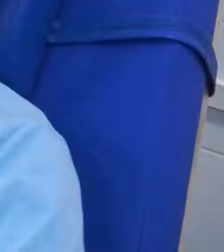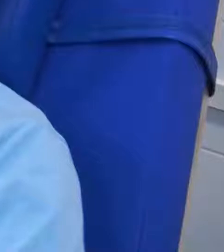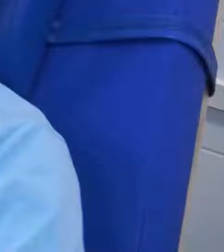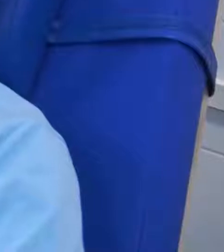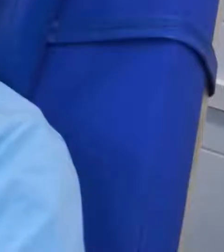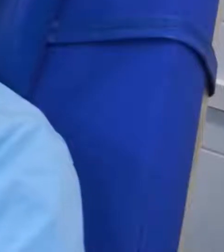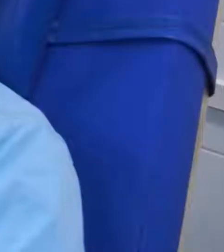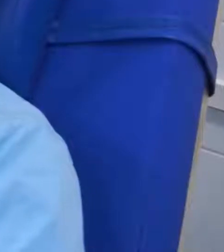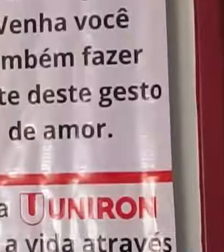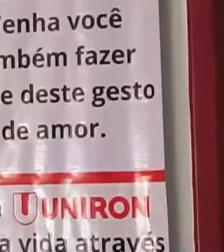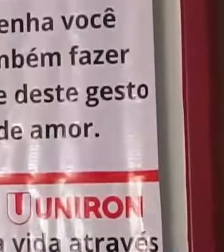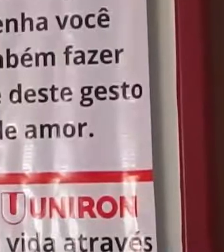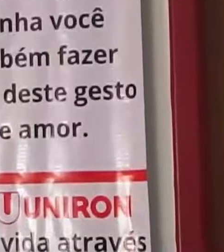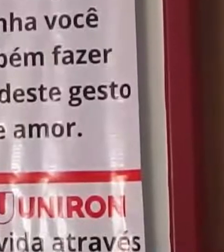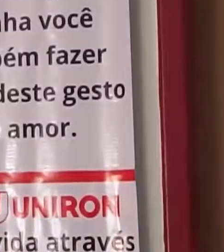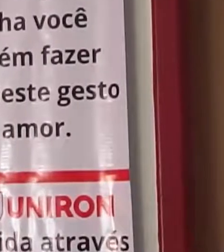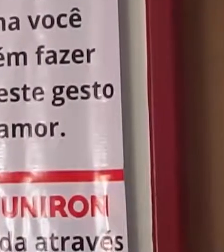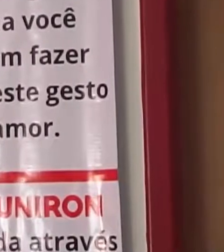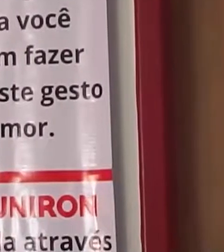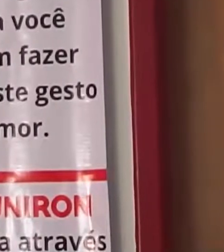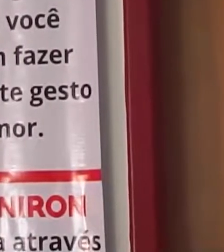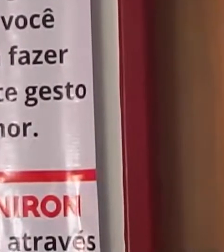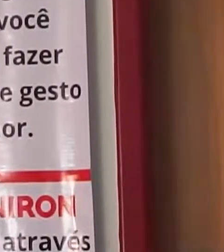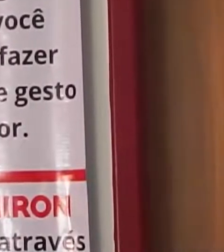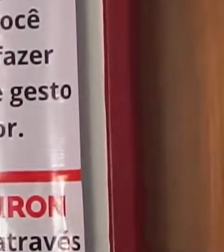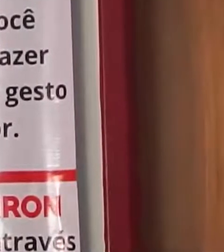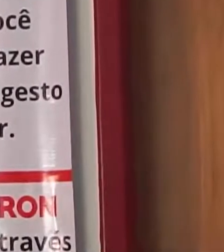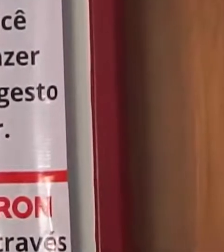que o sangue vira para todo mundo, né? Então,